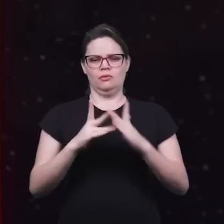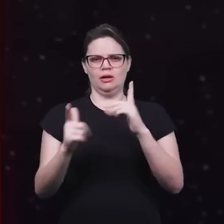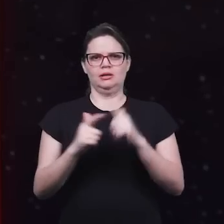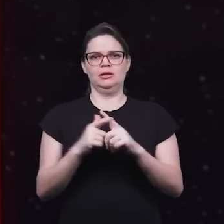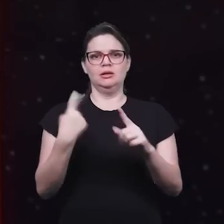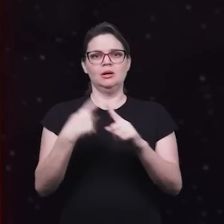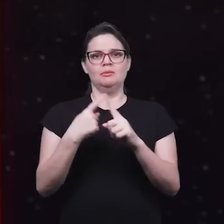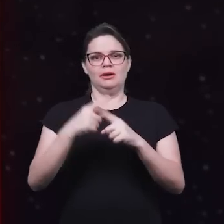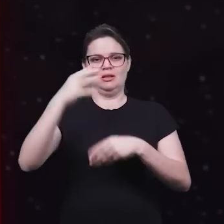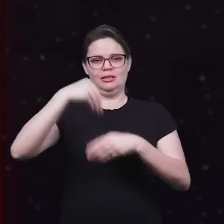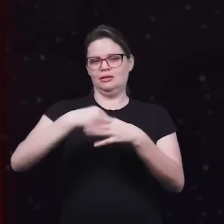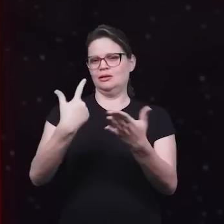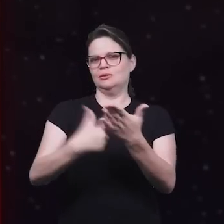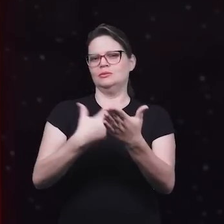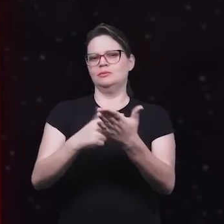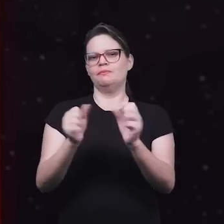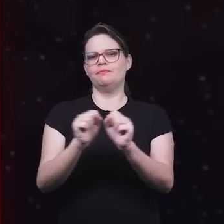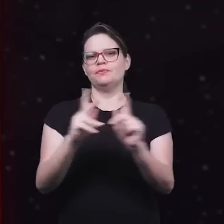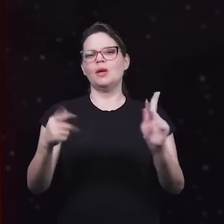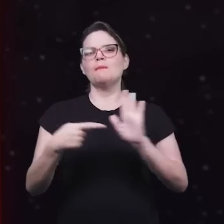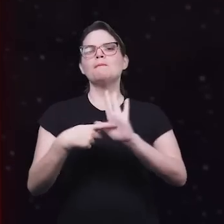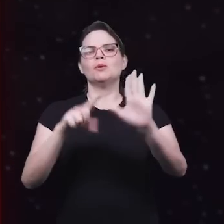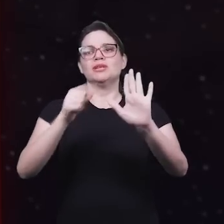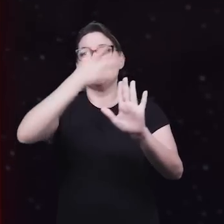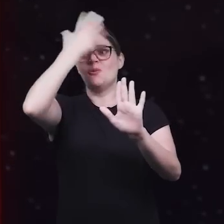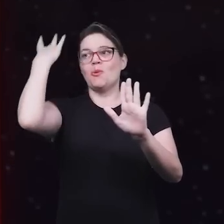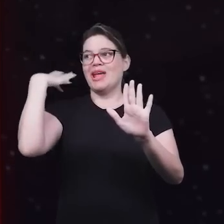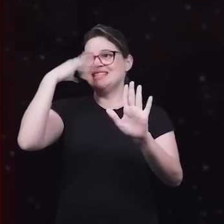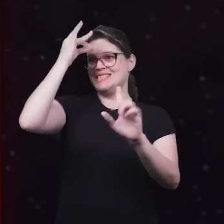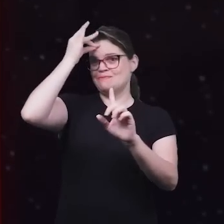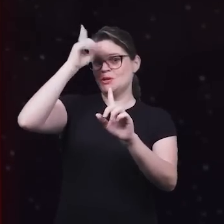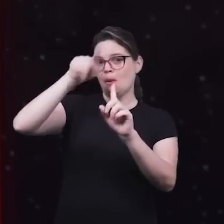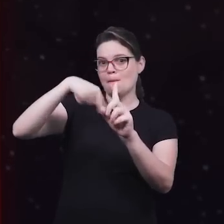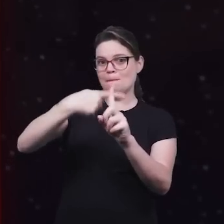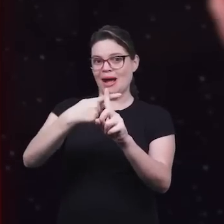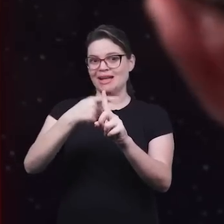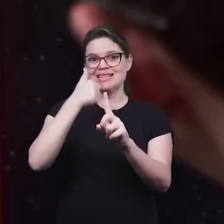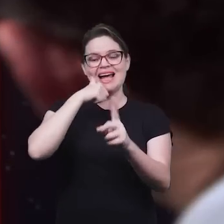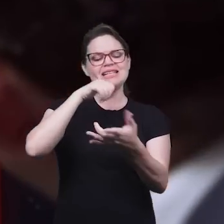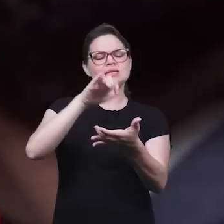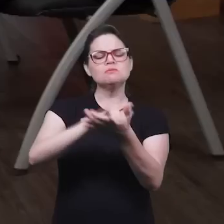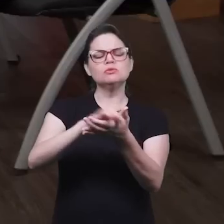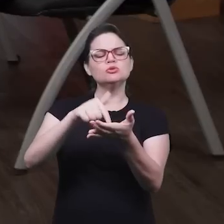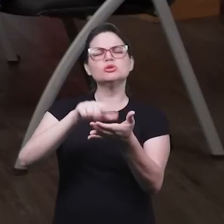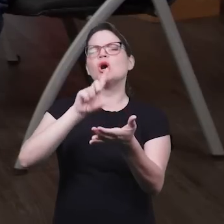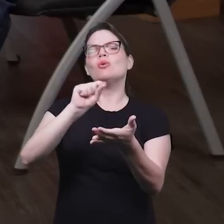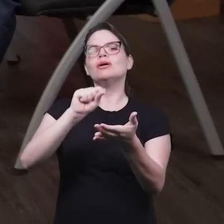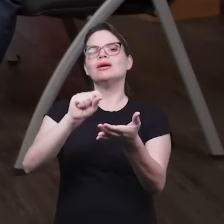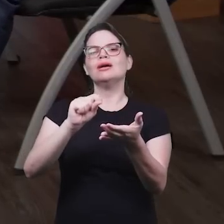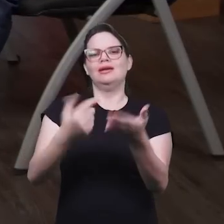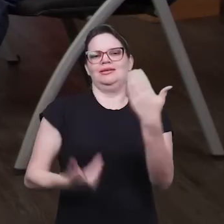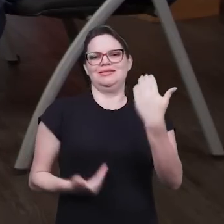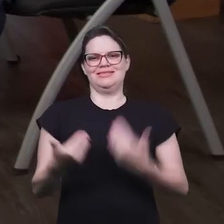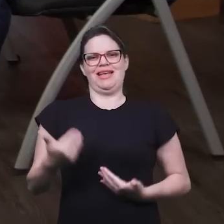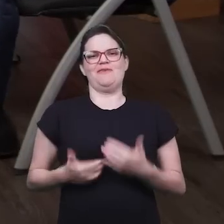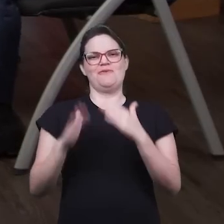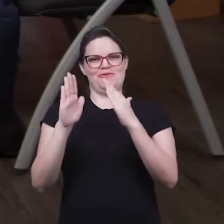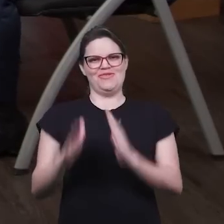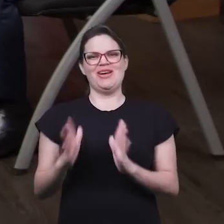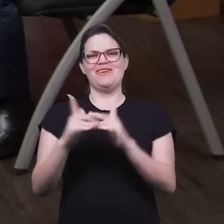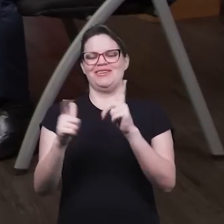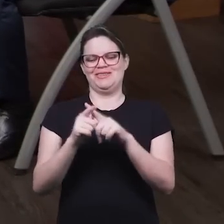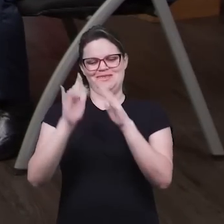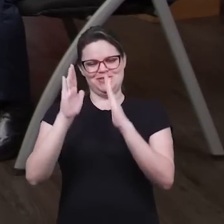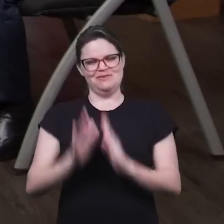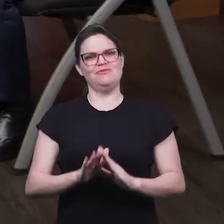o Espírito e a esposa dizem, Glória a vem. Deus. Amém. Ou seja, o Espírito Santo e a igreja estão unidos.